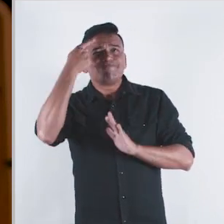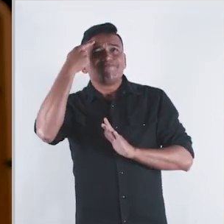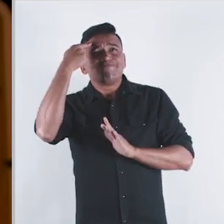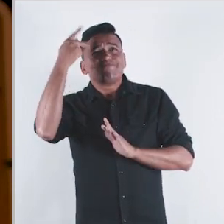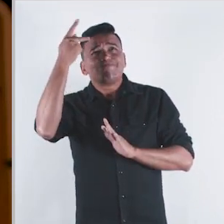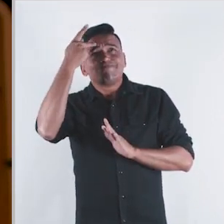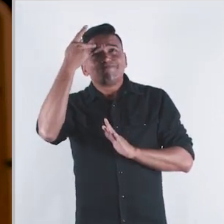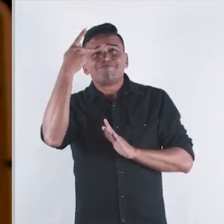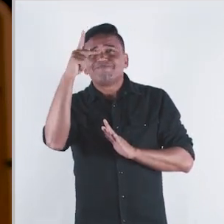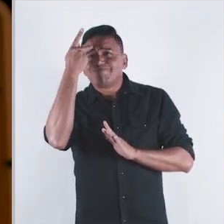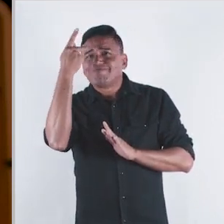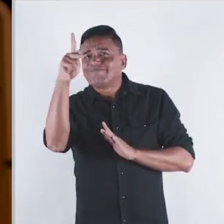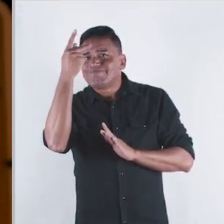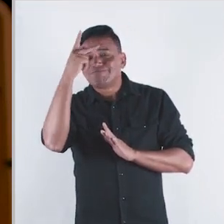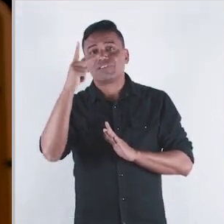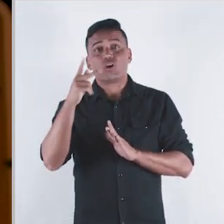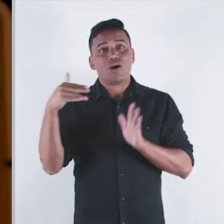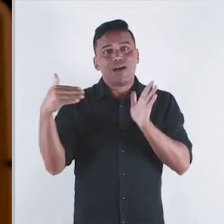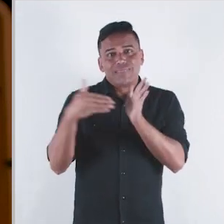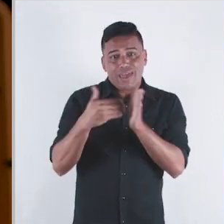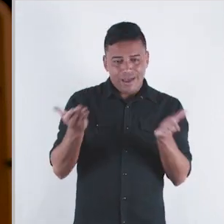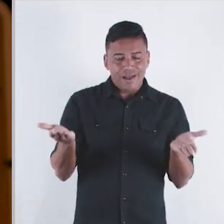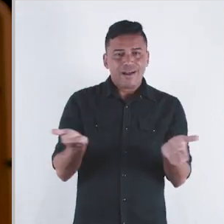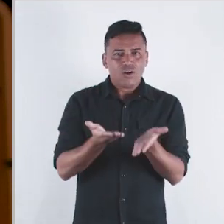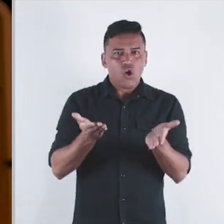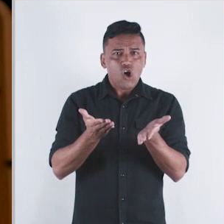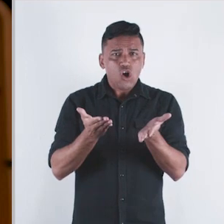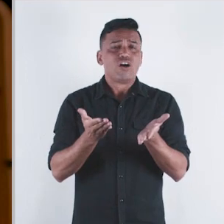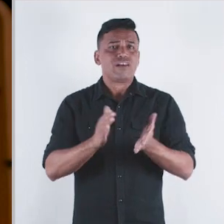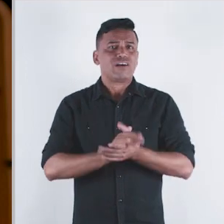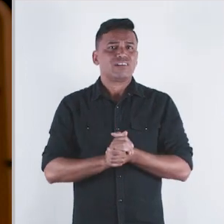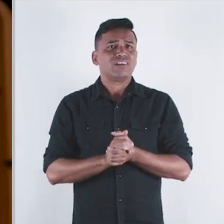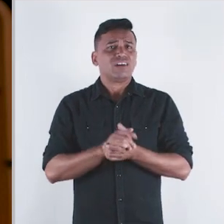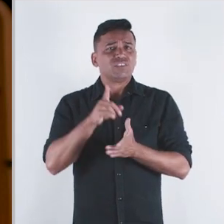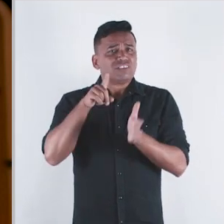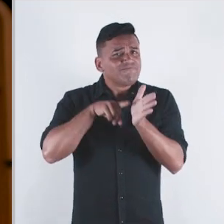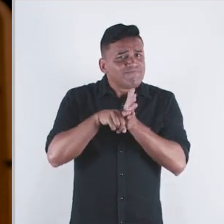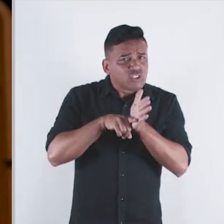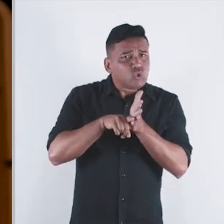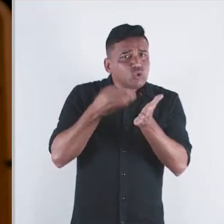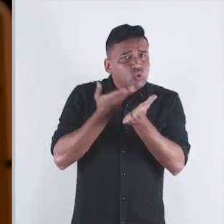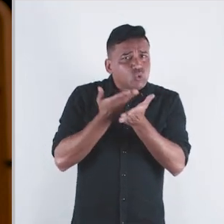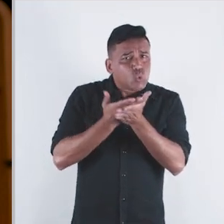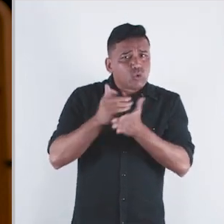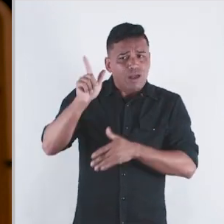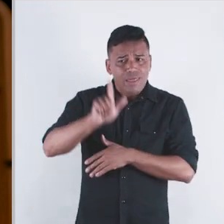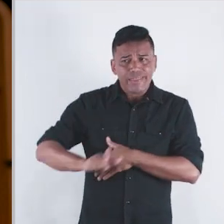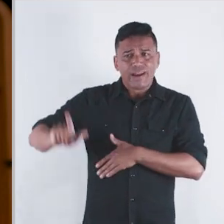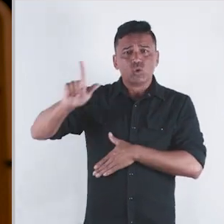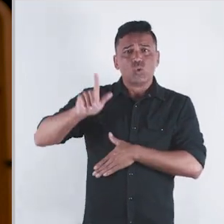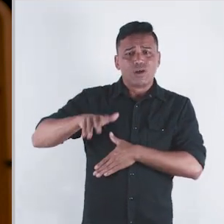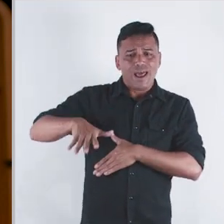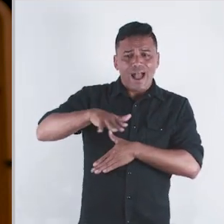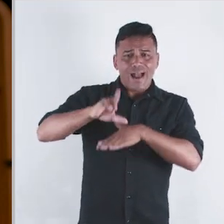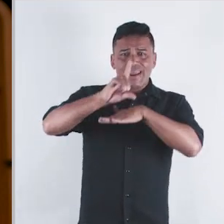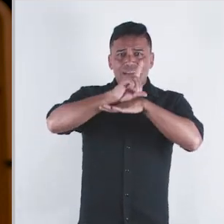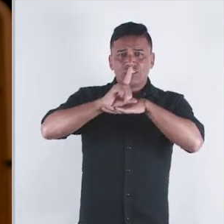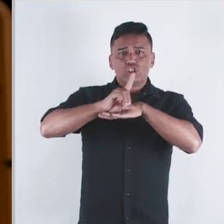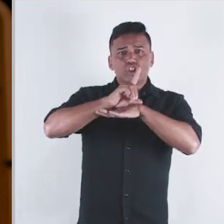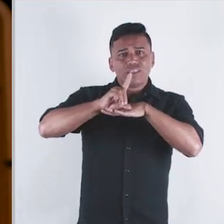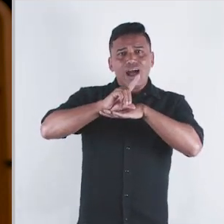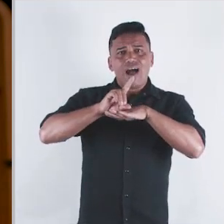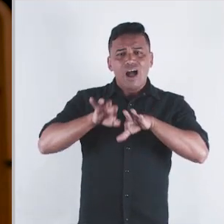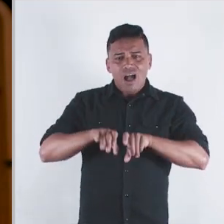que até o momento, né, vocês cunham como literatura digital a partir desse contexto que